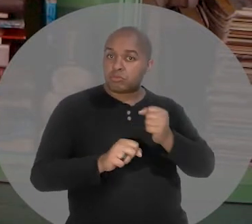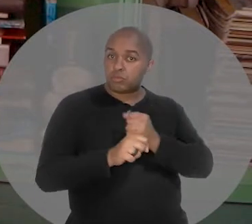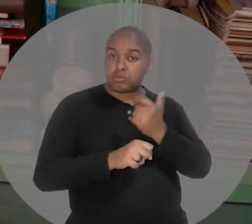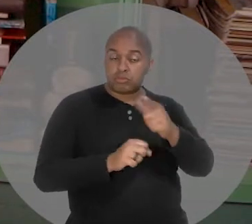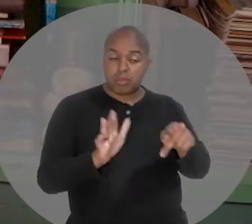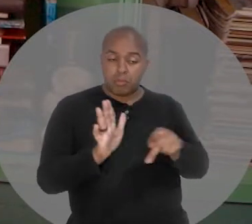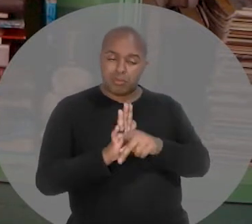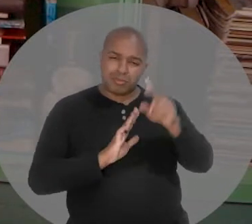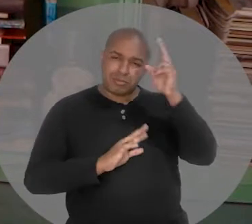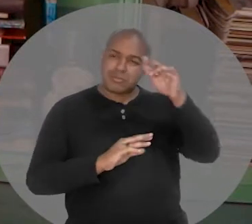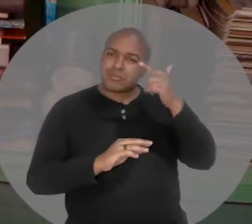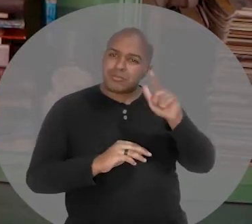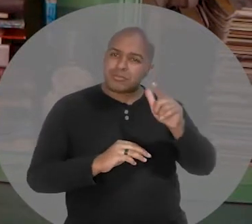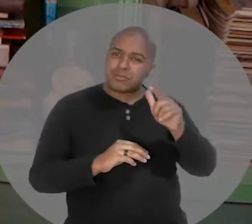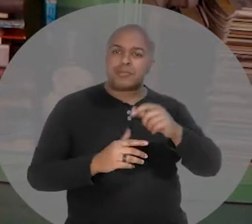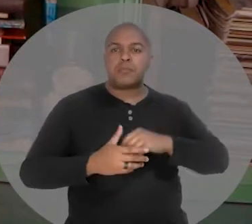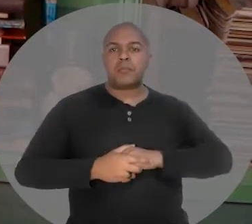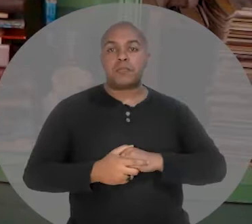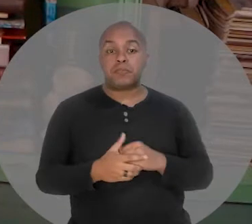reconstruiu a própria história,